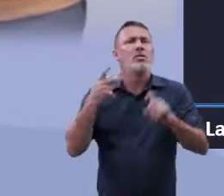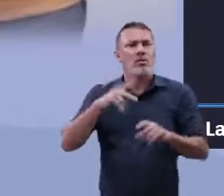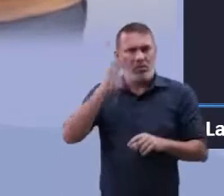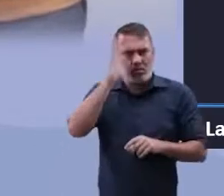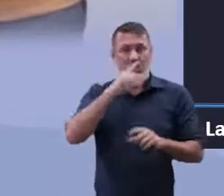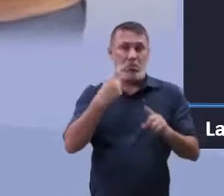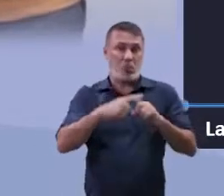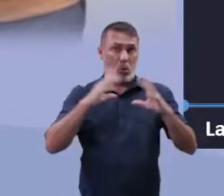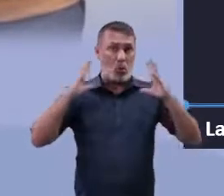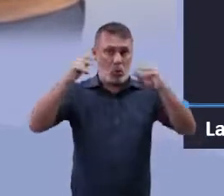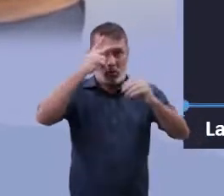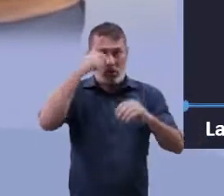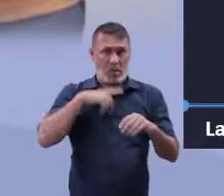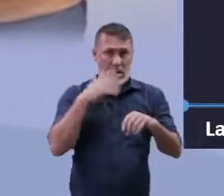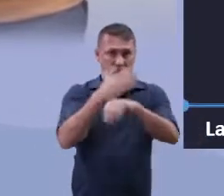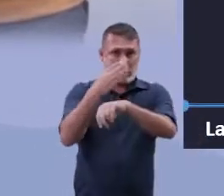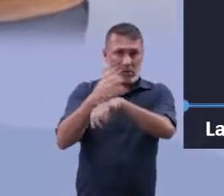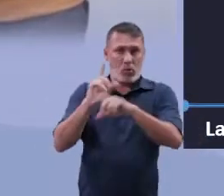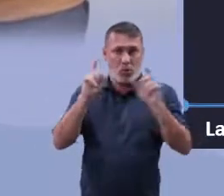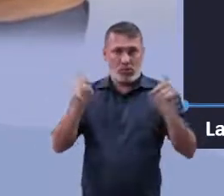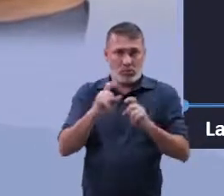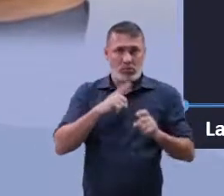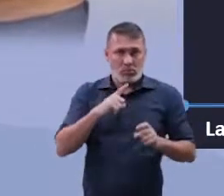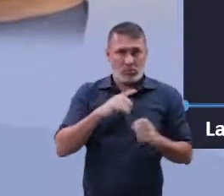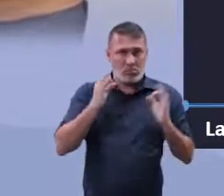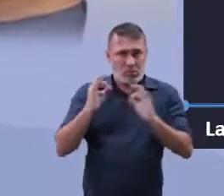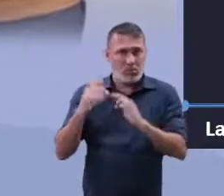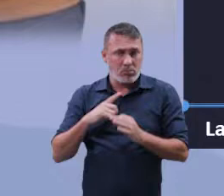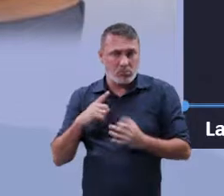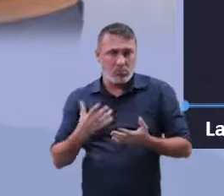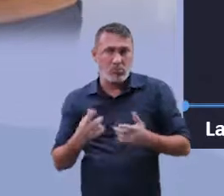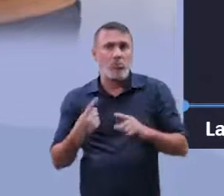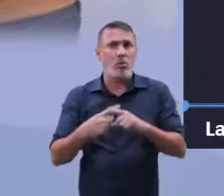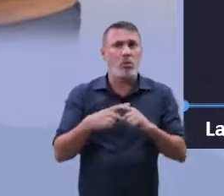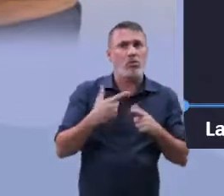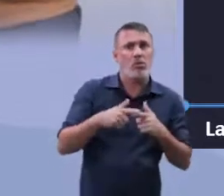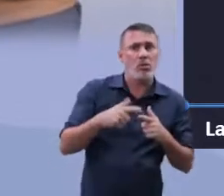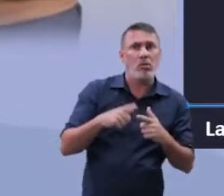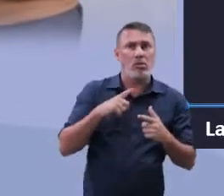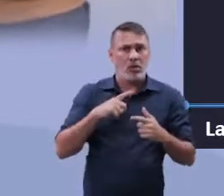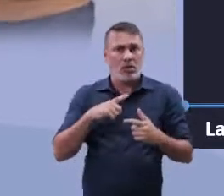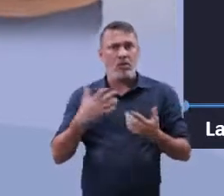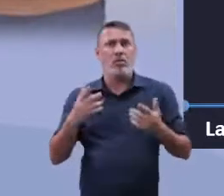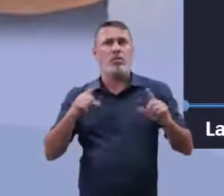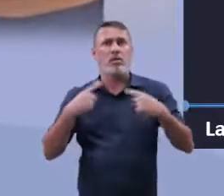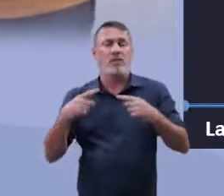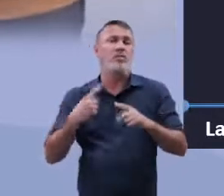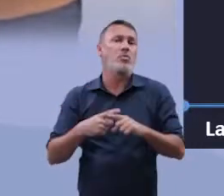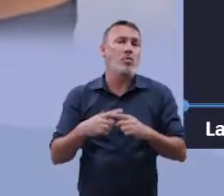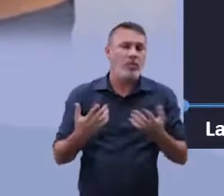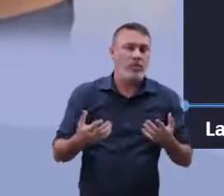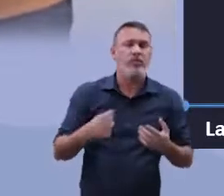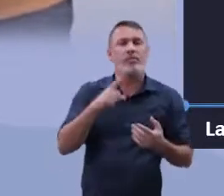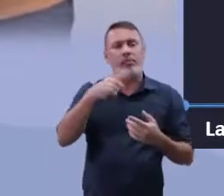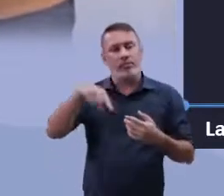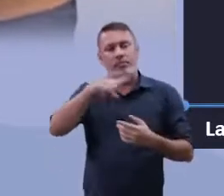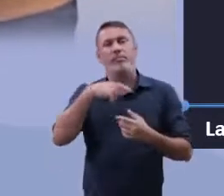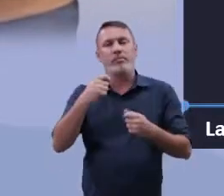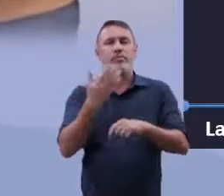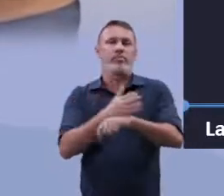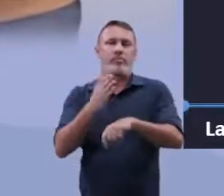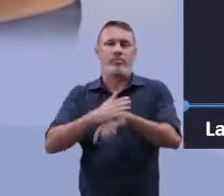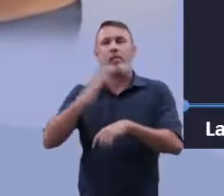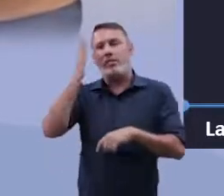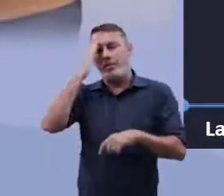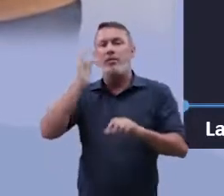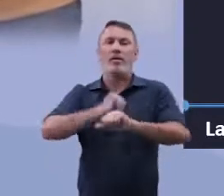digital? Nem todo mundo tem acesso? Será que todos têm acesso? Por que então essa problemática? Por que há um desafio? É isso que nós